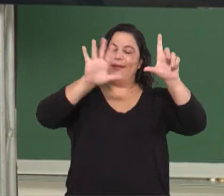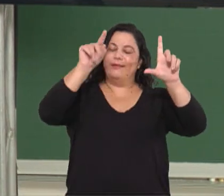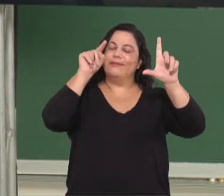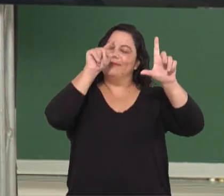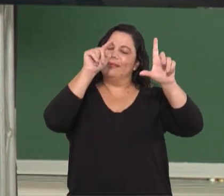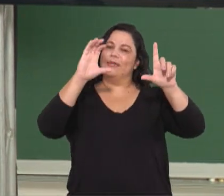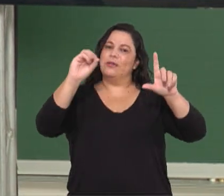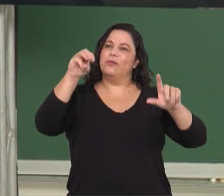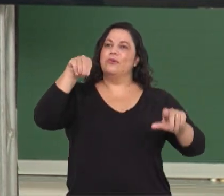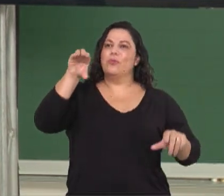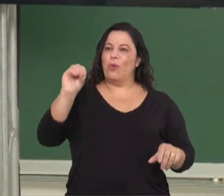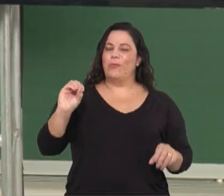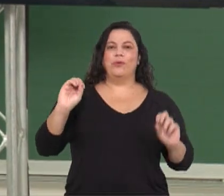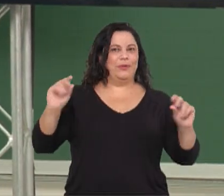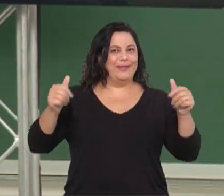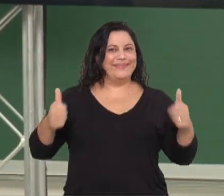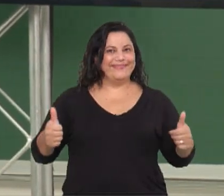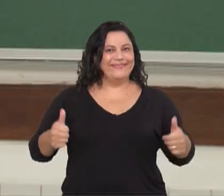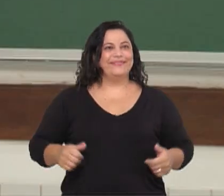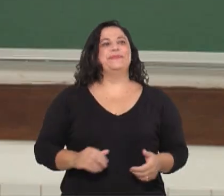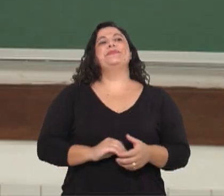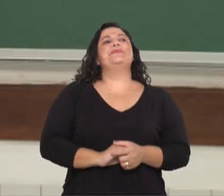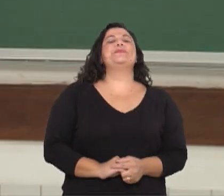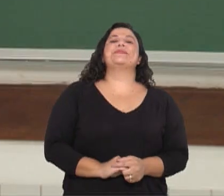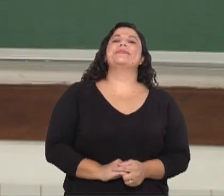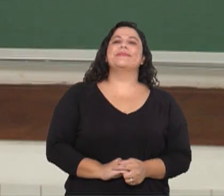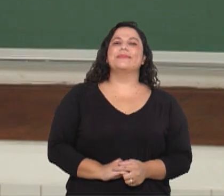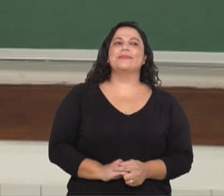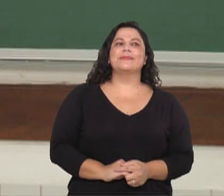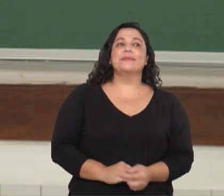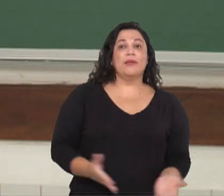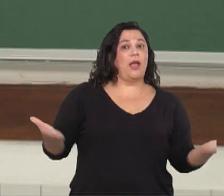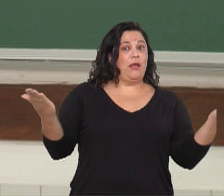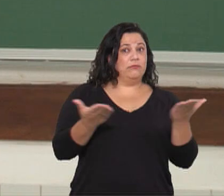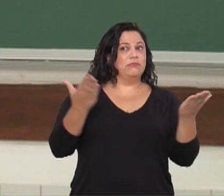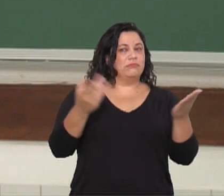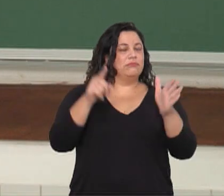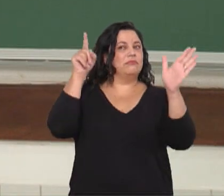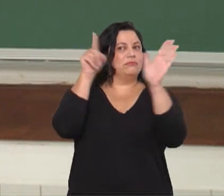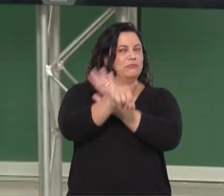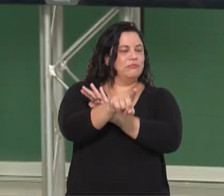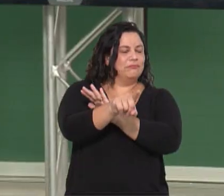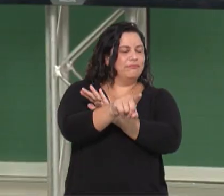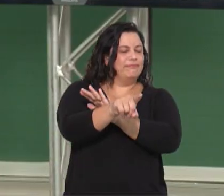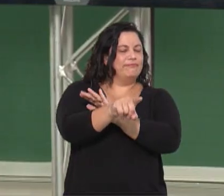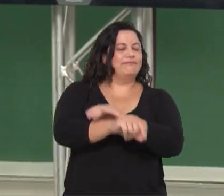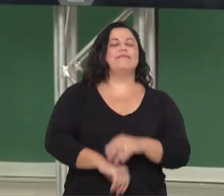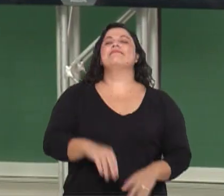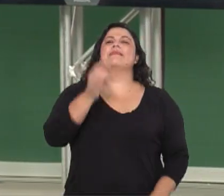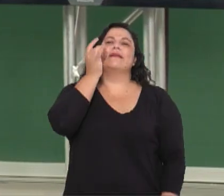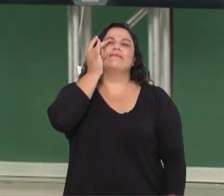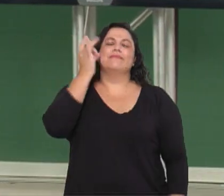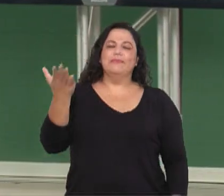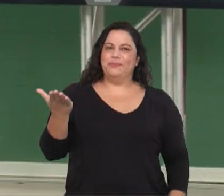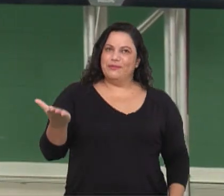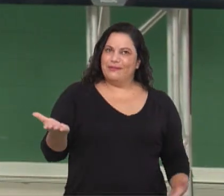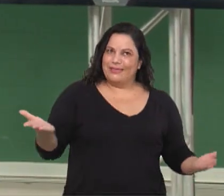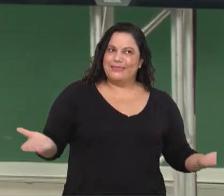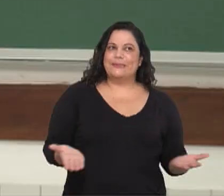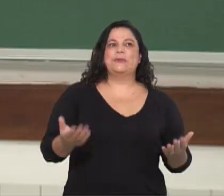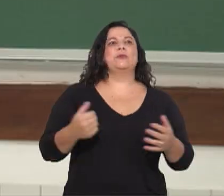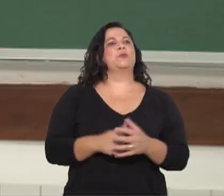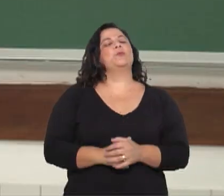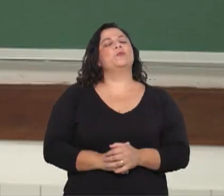como, ok? Vamos agora para um quiz bem fácil, como todos esses que a gente está